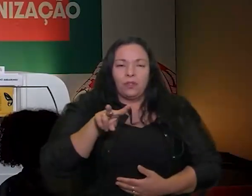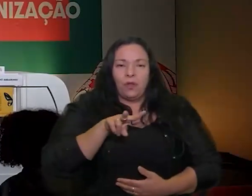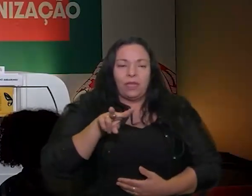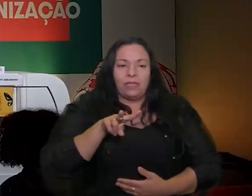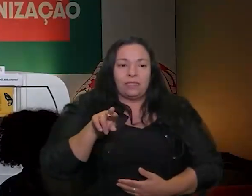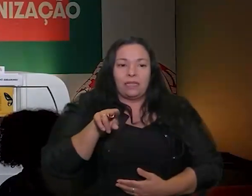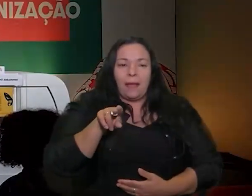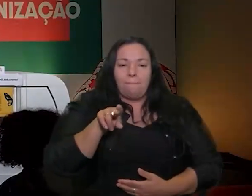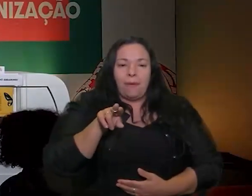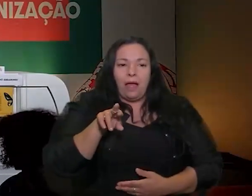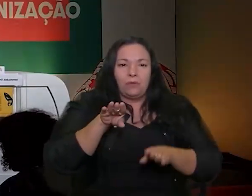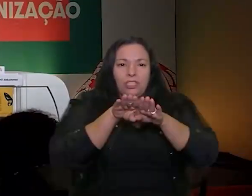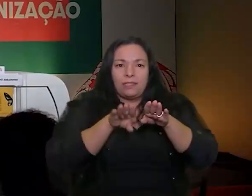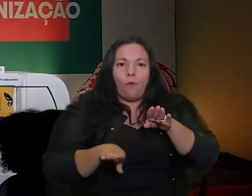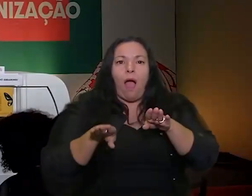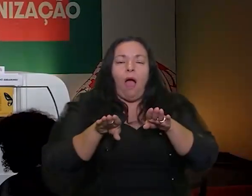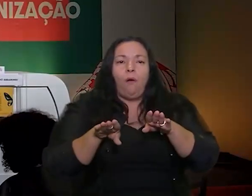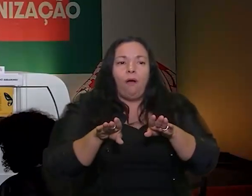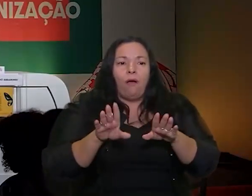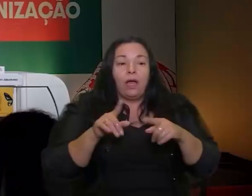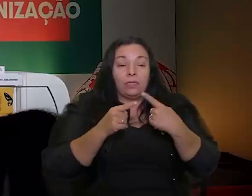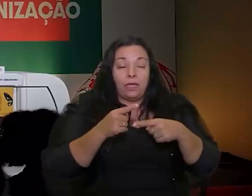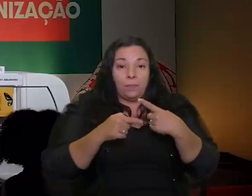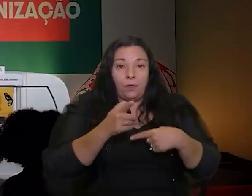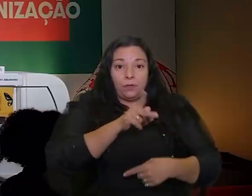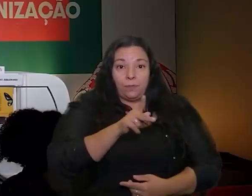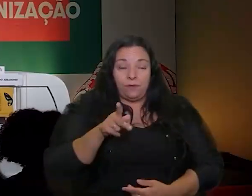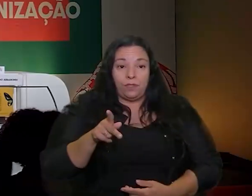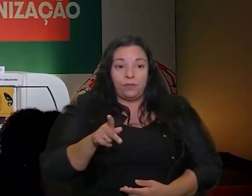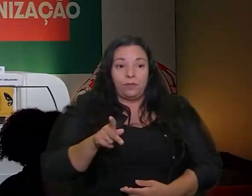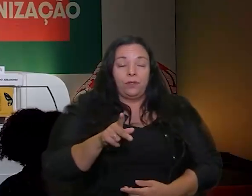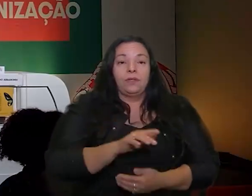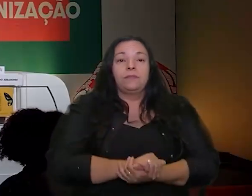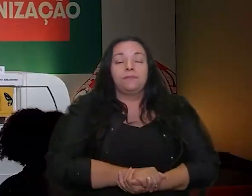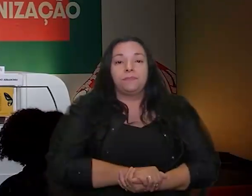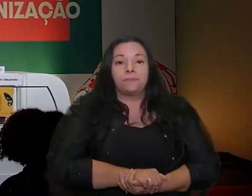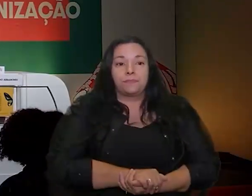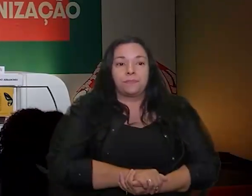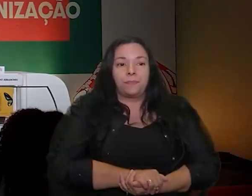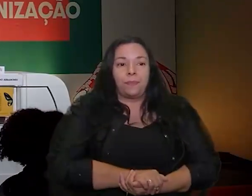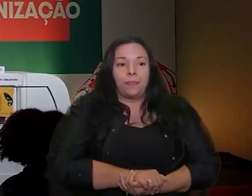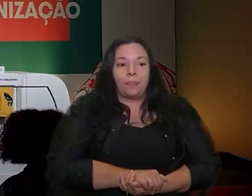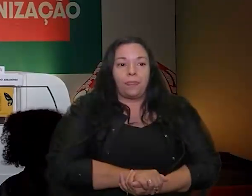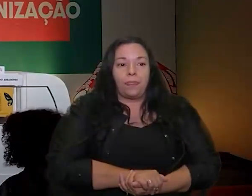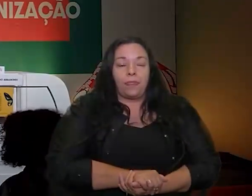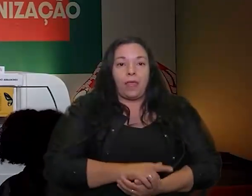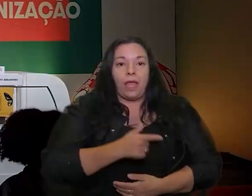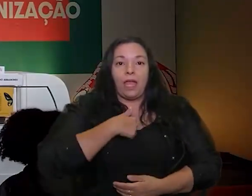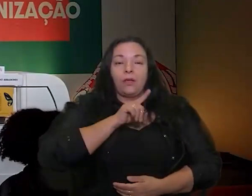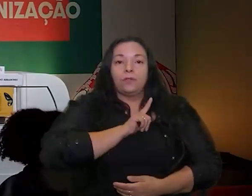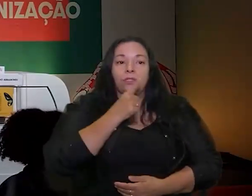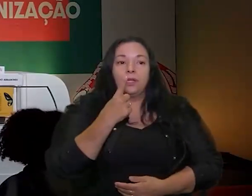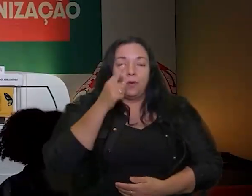vídeo em questão está a intérprete de Libras, que intercalam ao longo do vídeo diferentes mulheres e homens que sempre trajam camisa